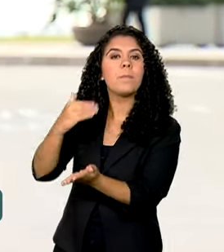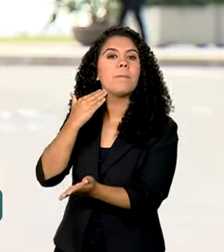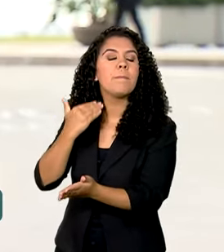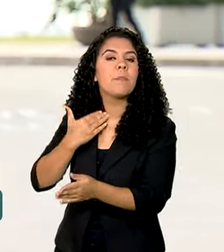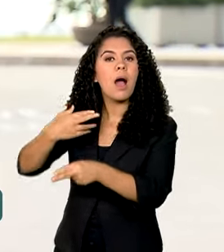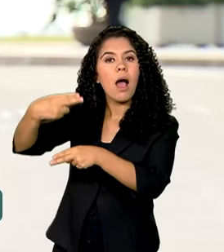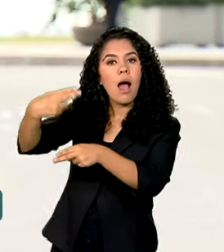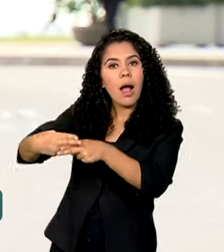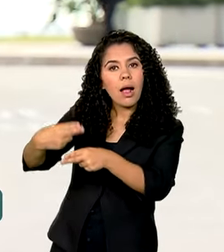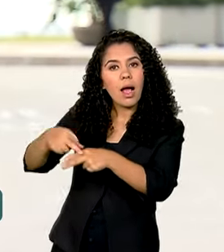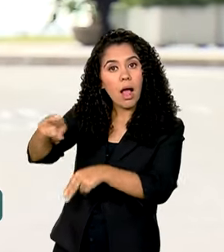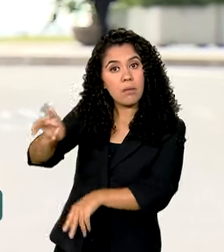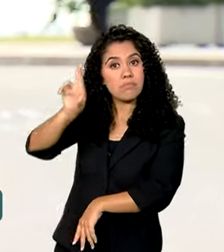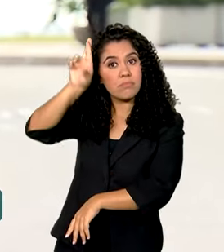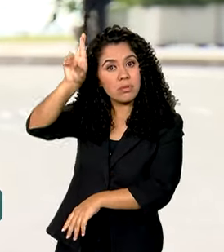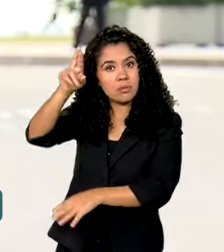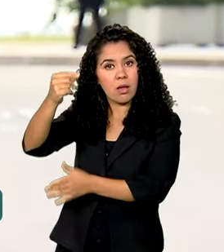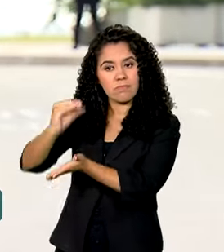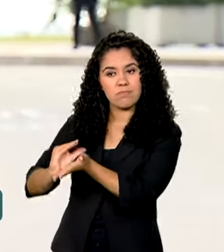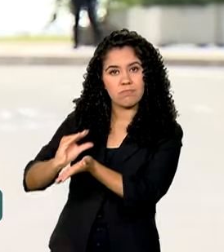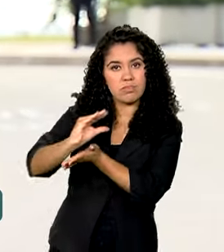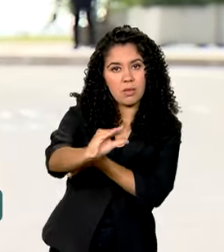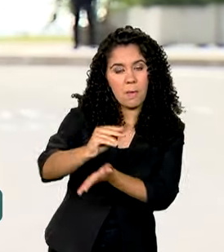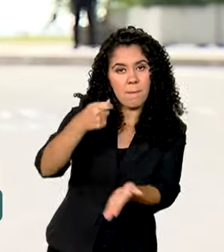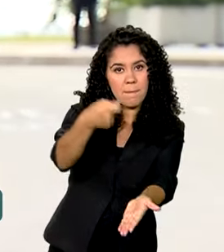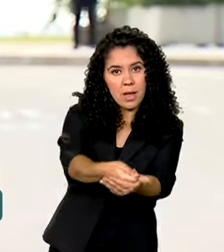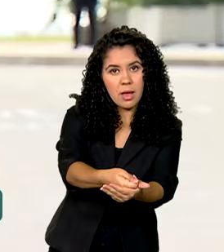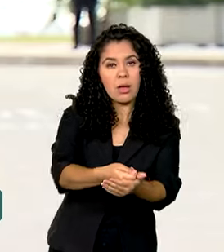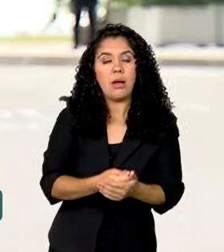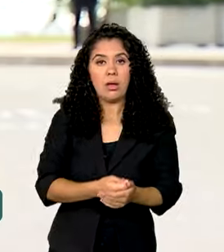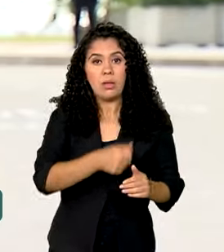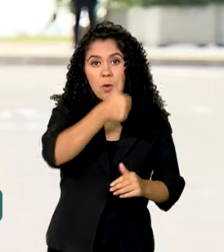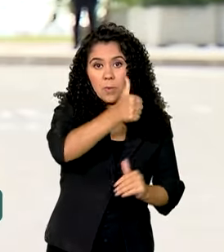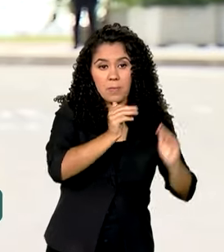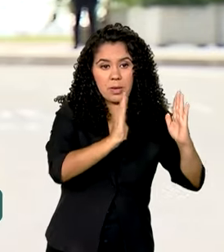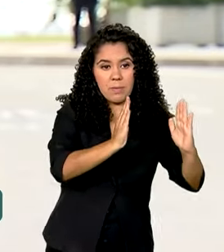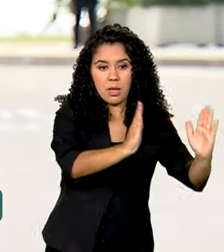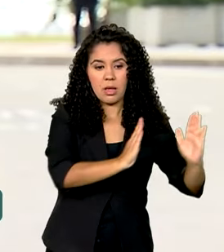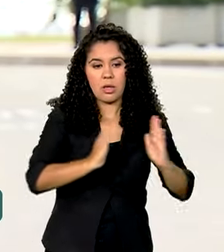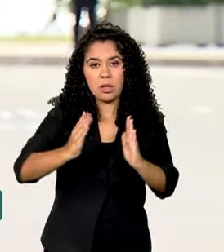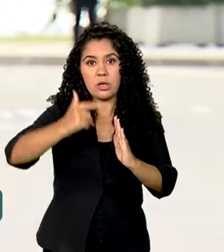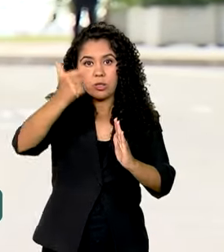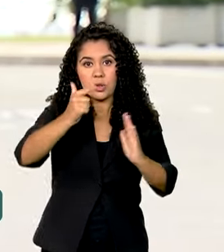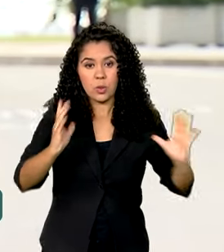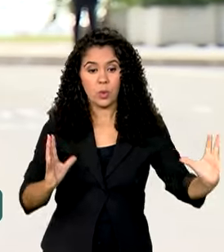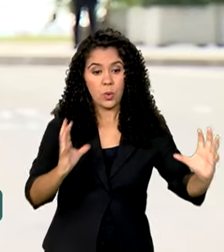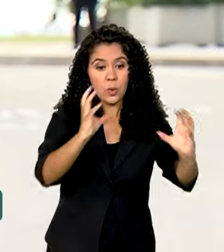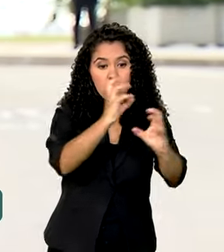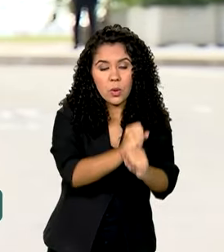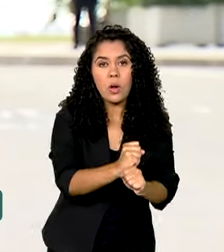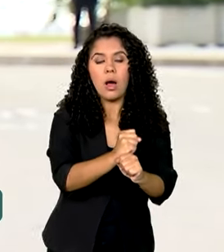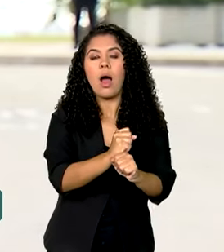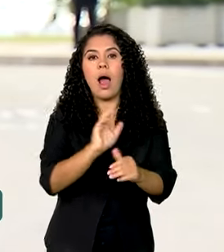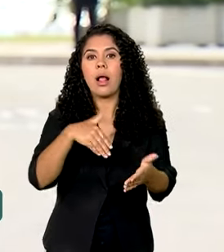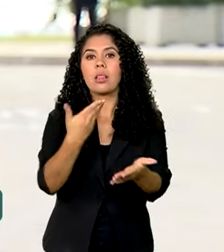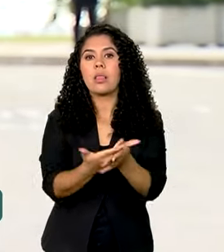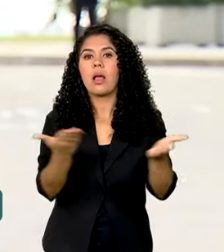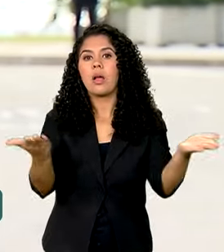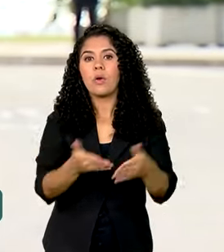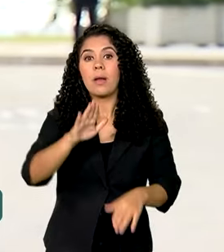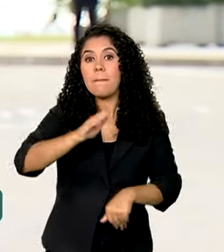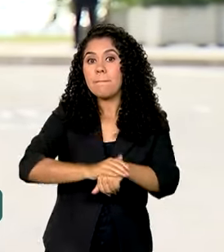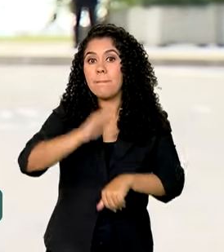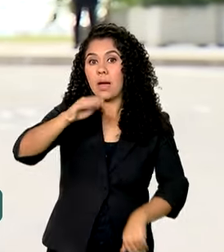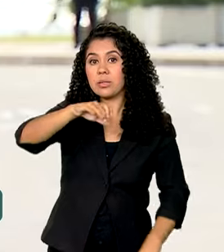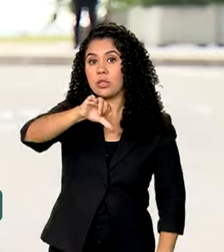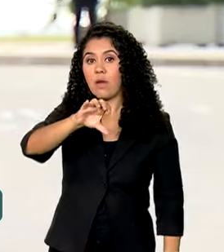é a responsável pelo pagamento. Somando o primeiro e segundo lotes, até o momento, mais de 90 mil